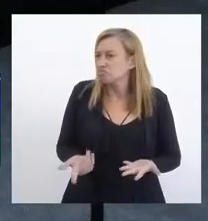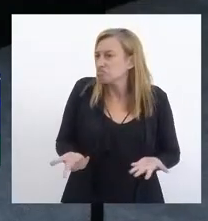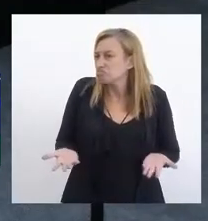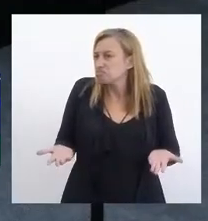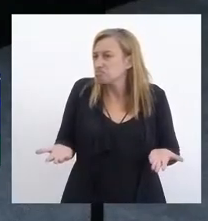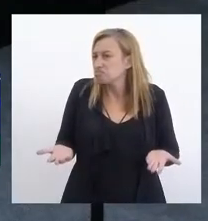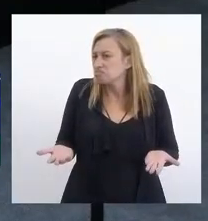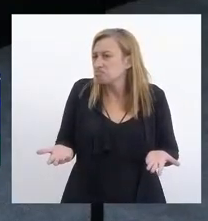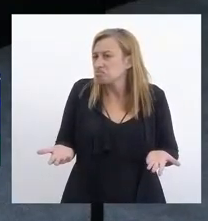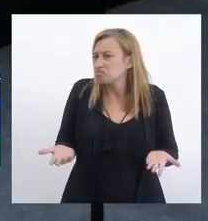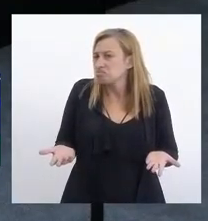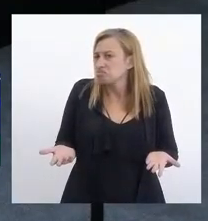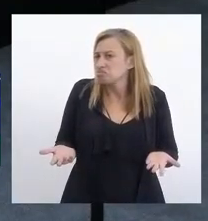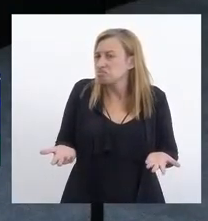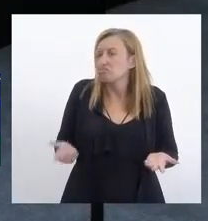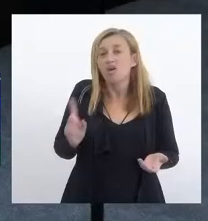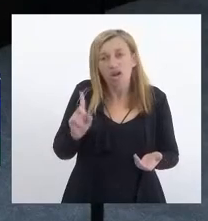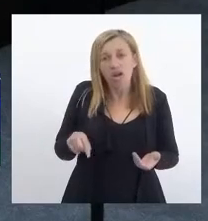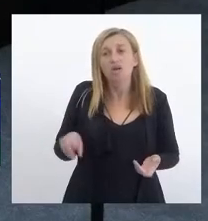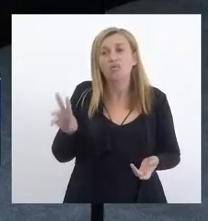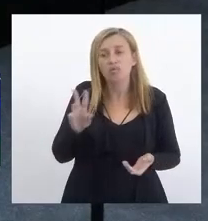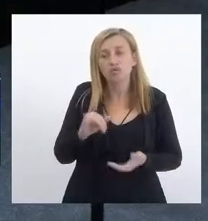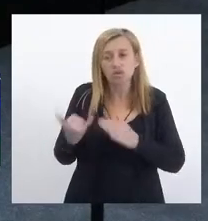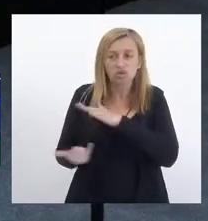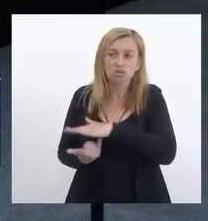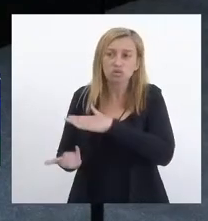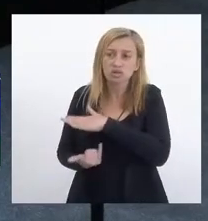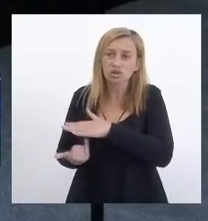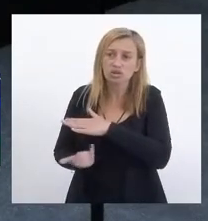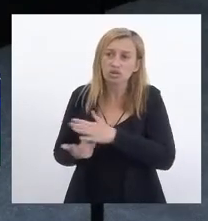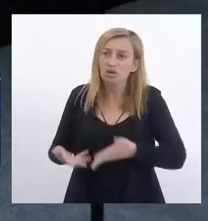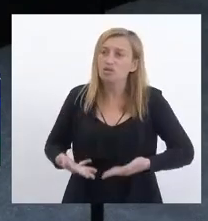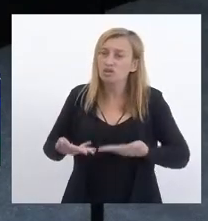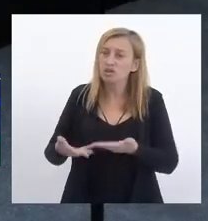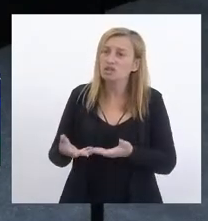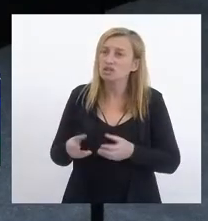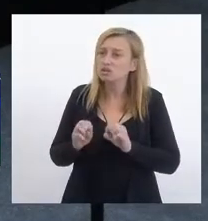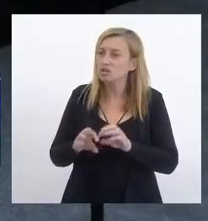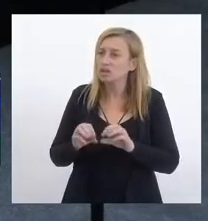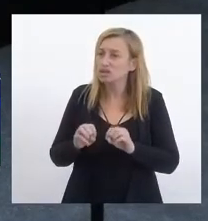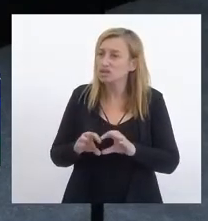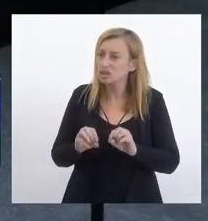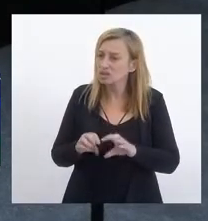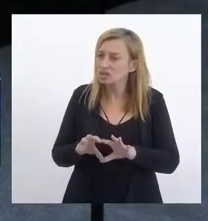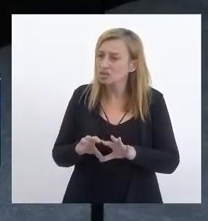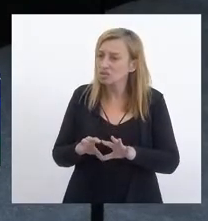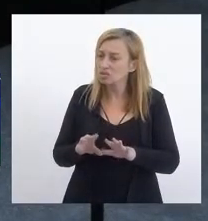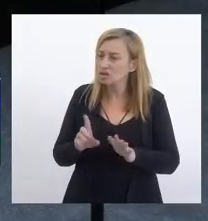outra, é uma instituição que acaba oferecendo uma educação de mais baixa qualidade.